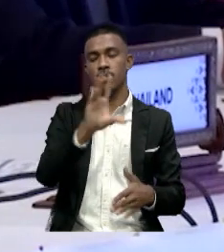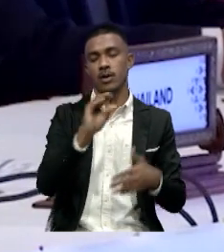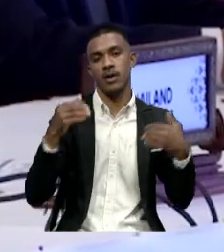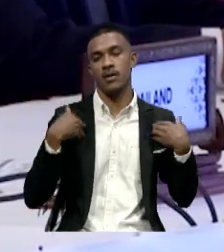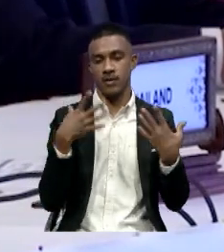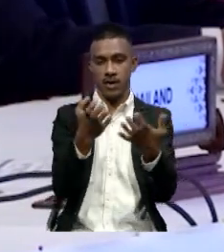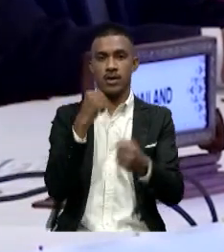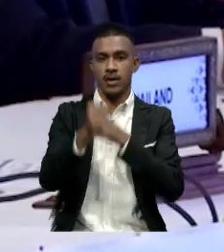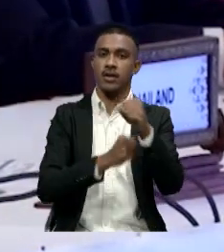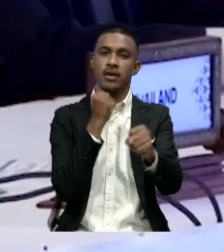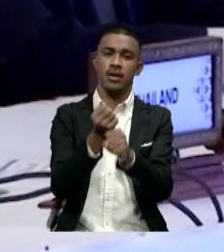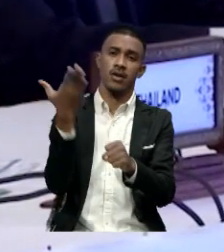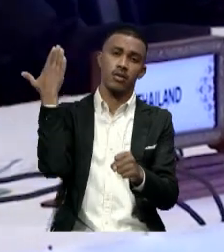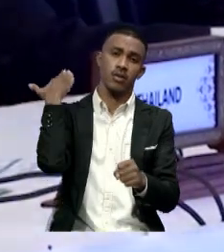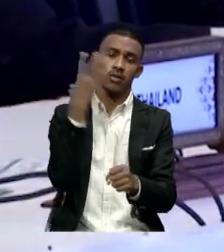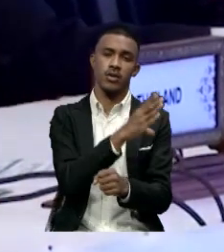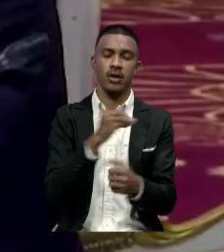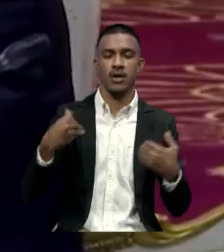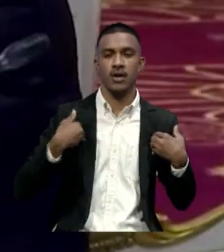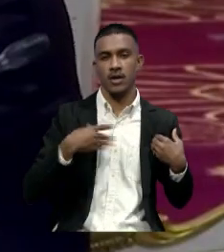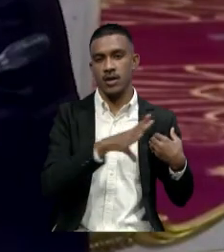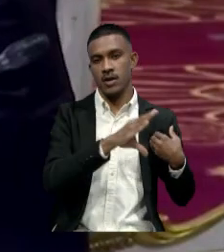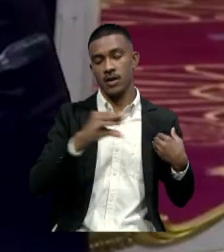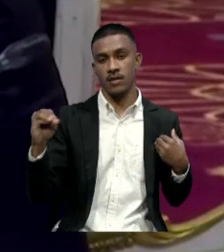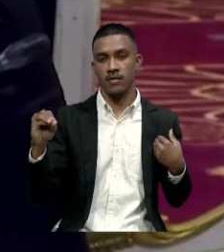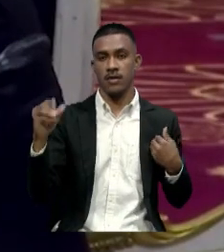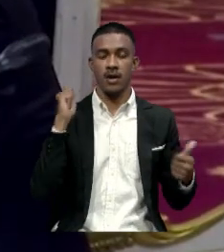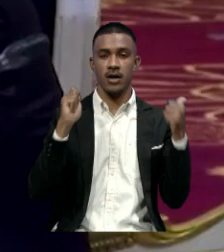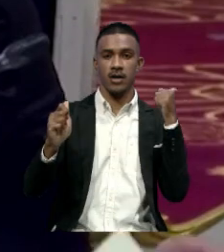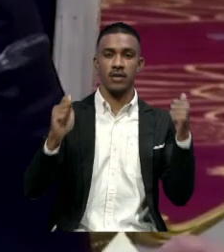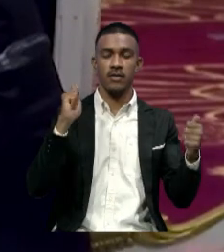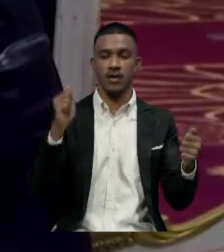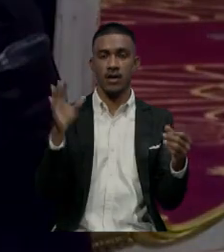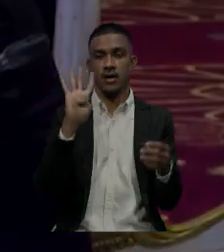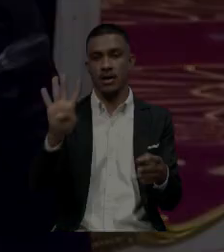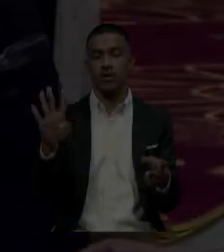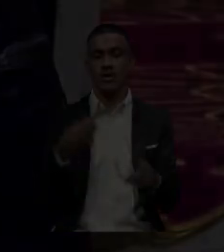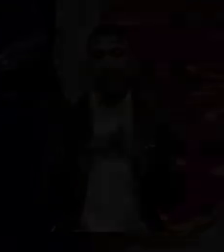concorre a Tinankoto, no atuação foi na Laisne, ba ativista na Inhat Rusi Democracia.